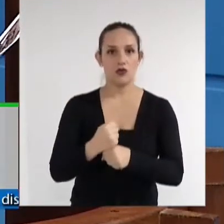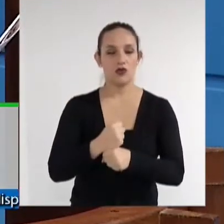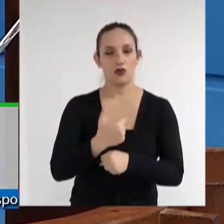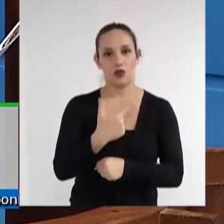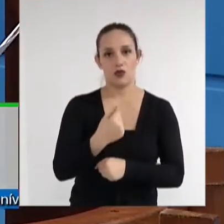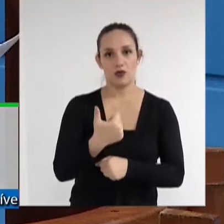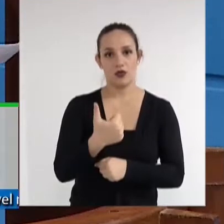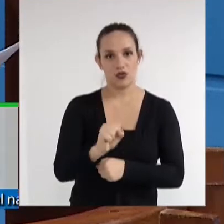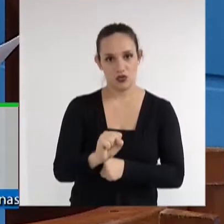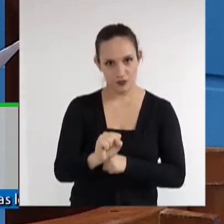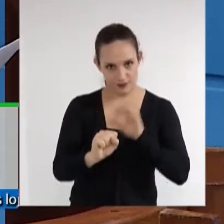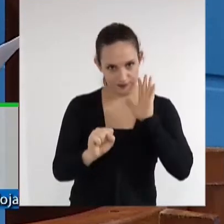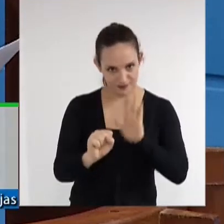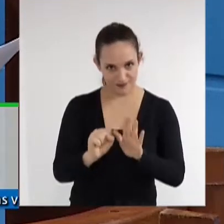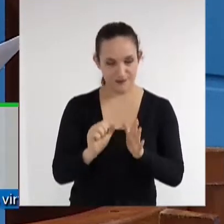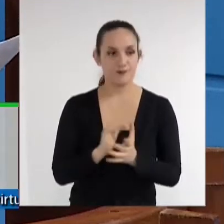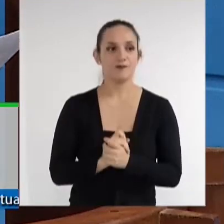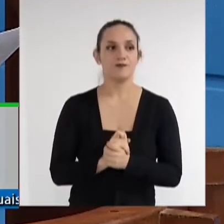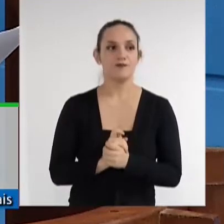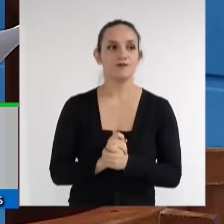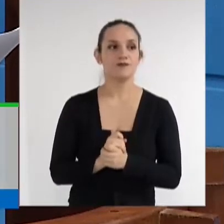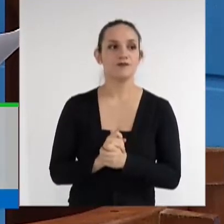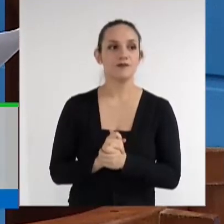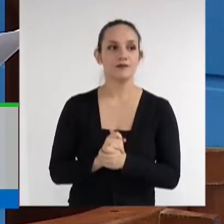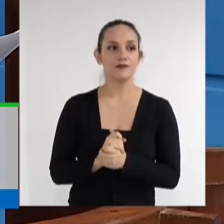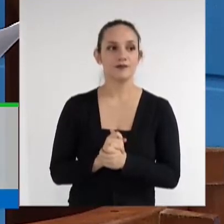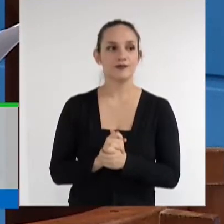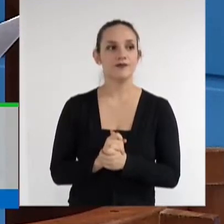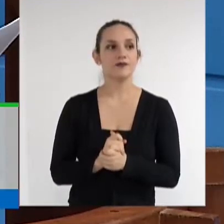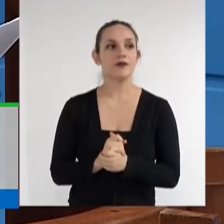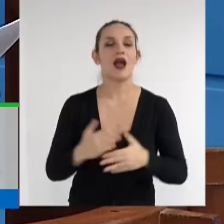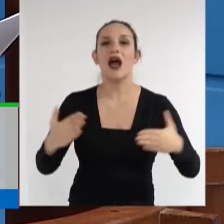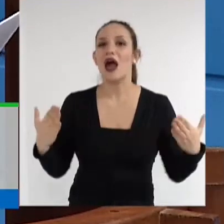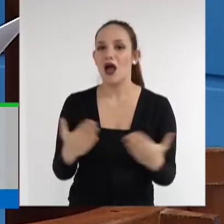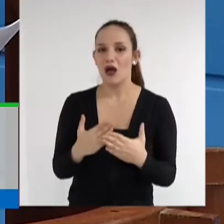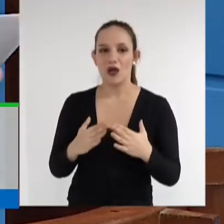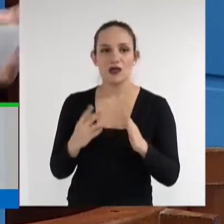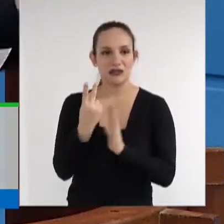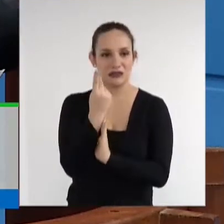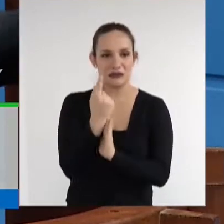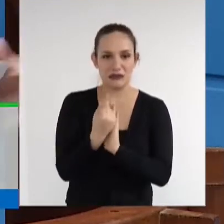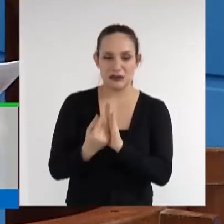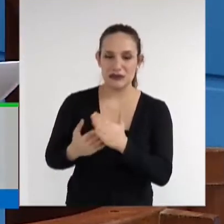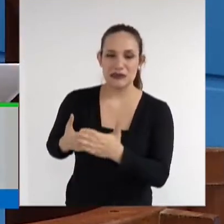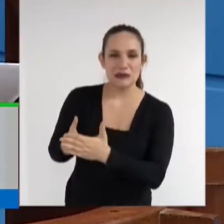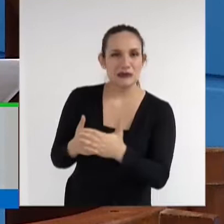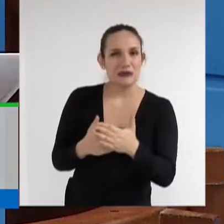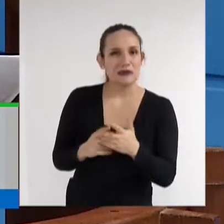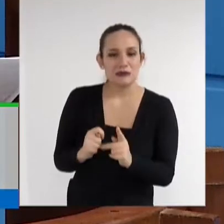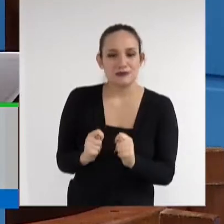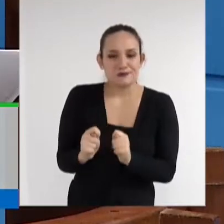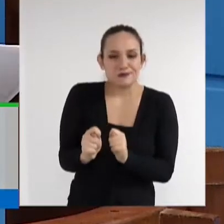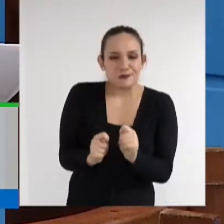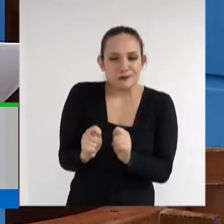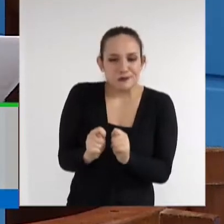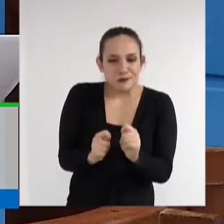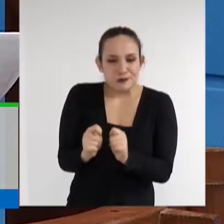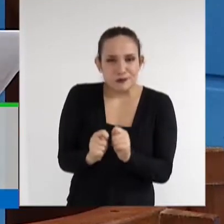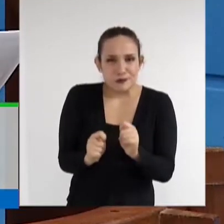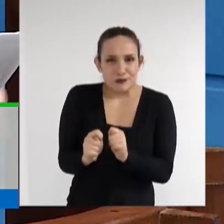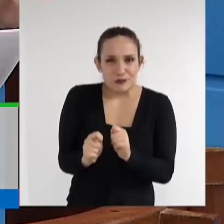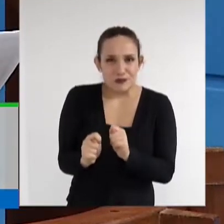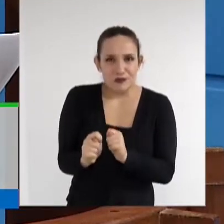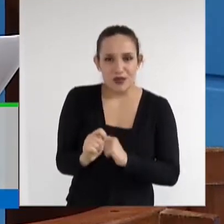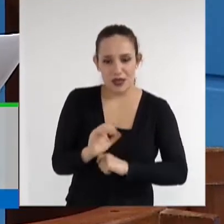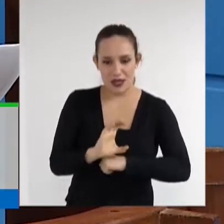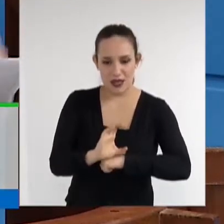Então, vejam que com o orçamento limitado pela emenda constitucional, que prevê